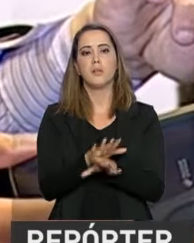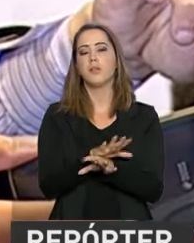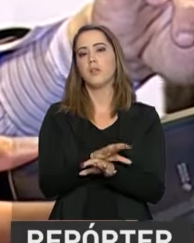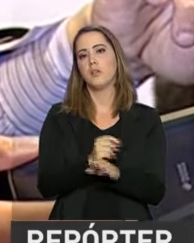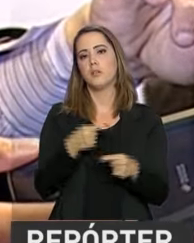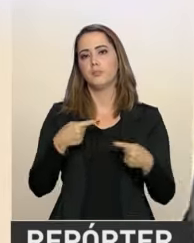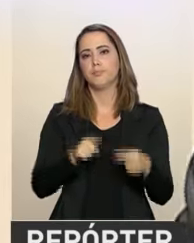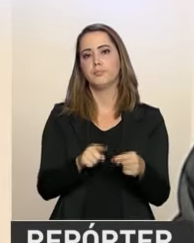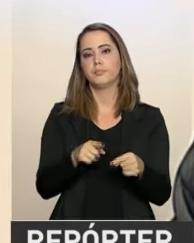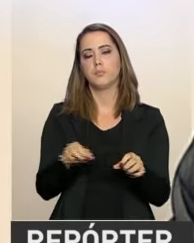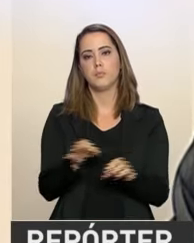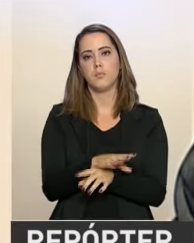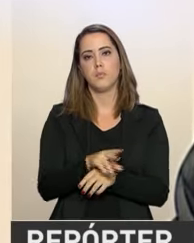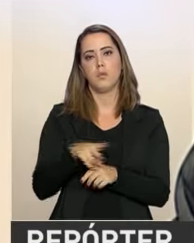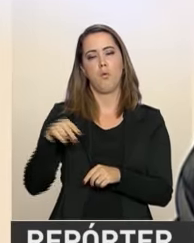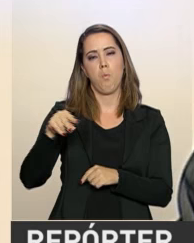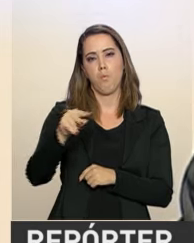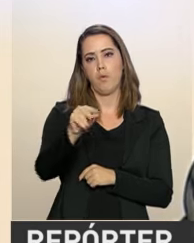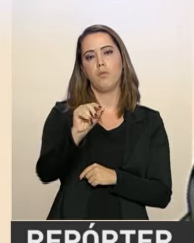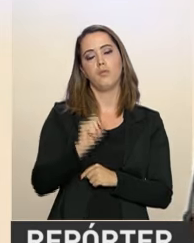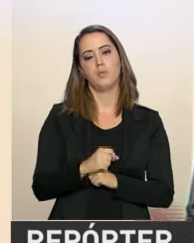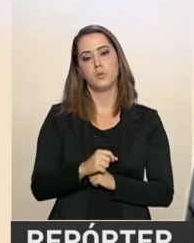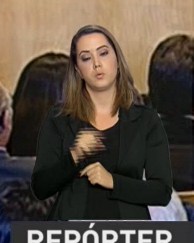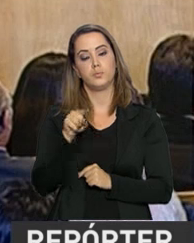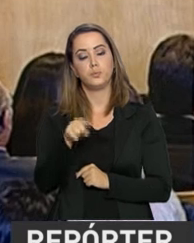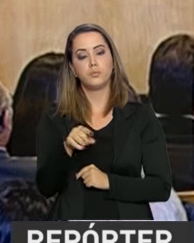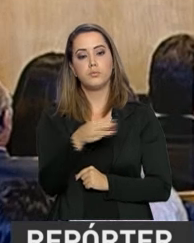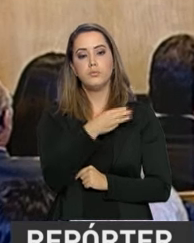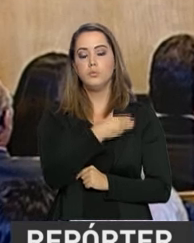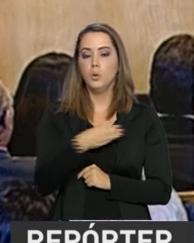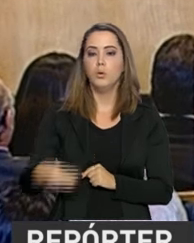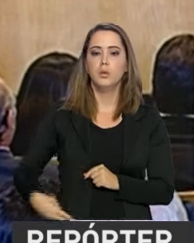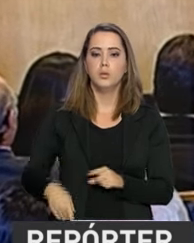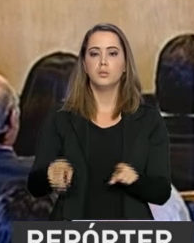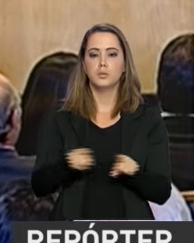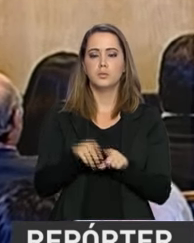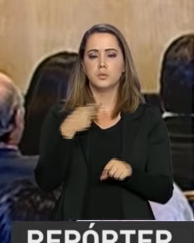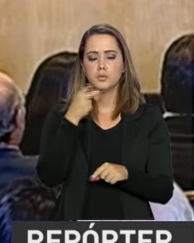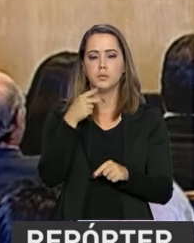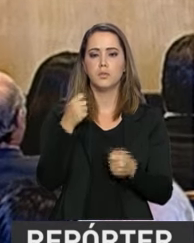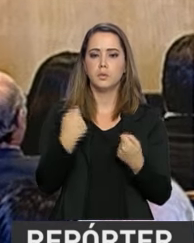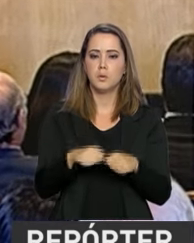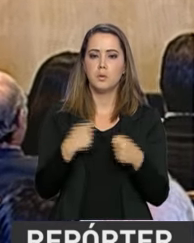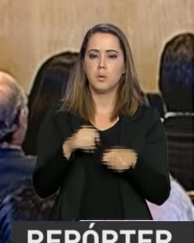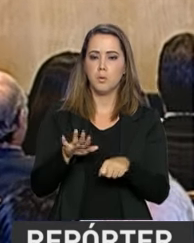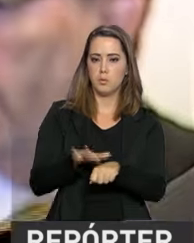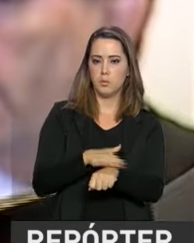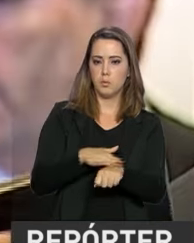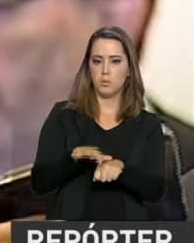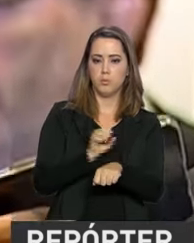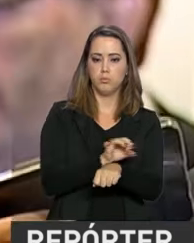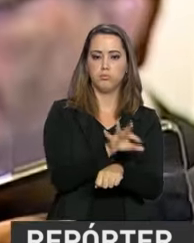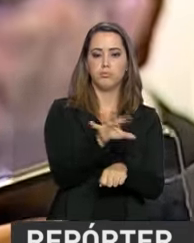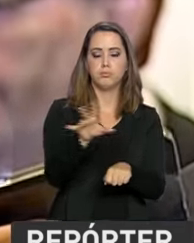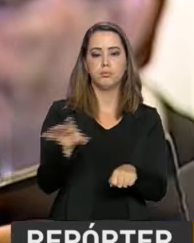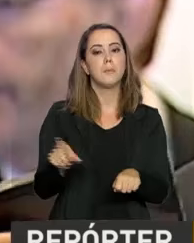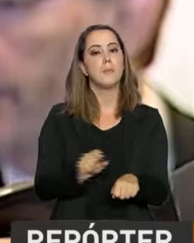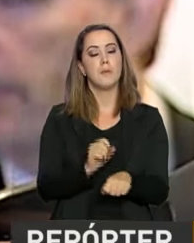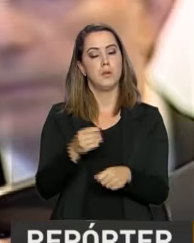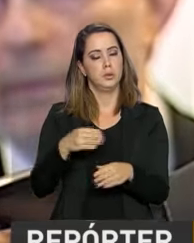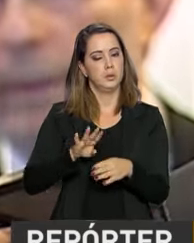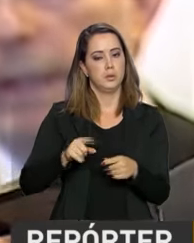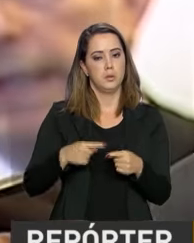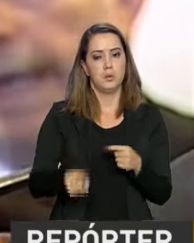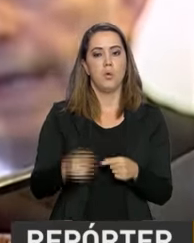enfrentamento desse vírus. Já o ministro Ricardo Barros afirmou que a produção de repelentes também será incentivada. O governo está fazendo